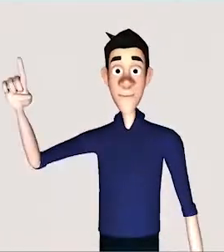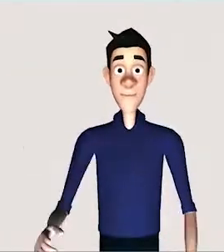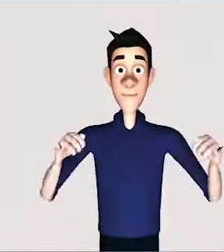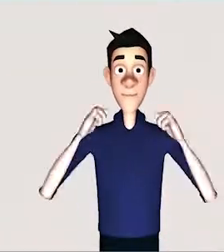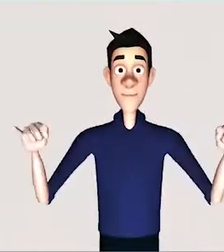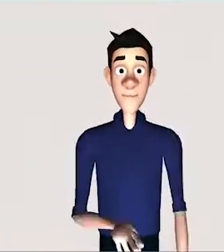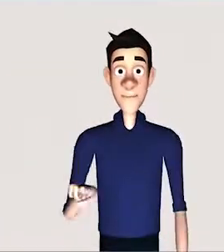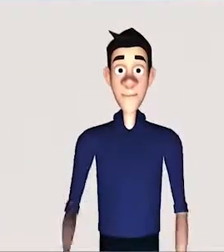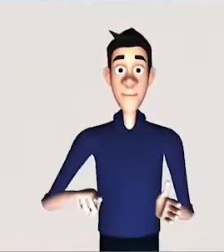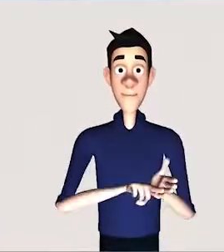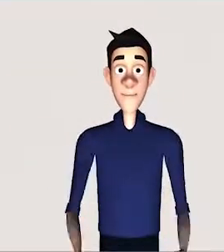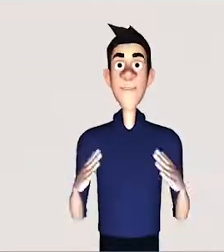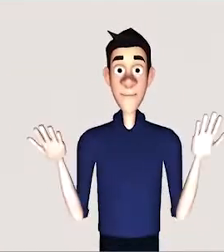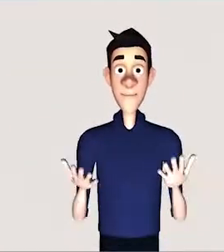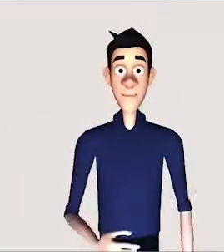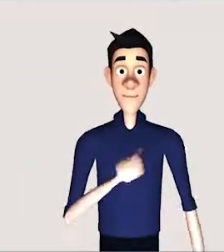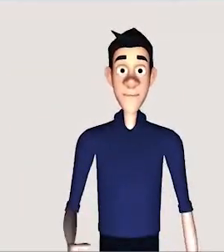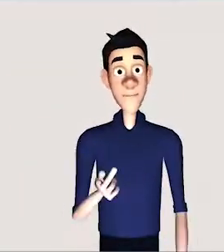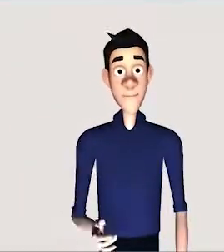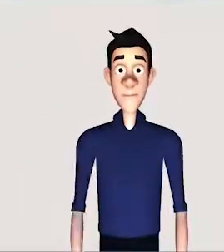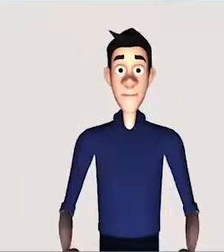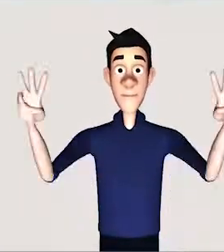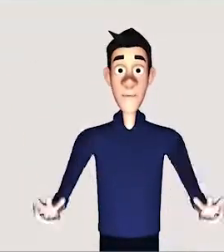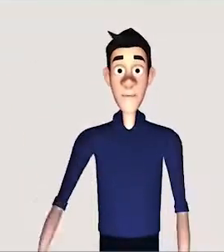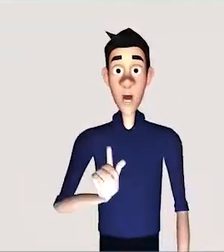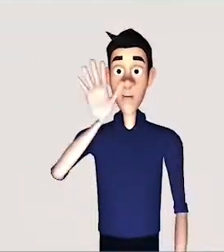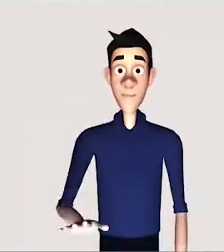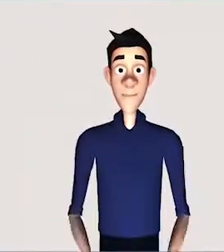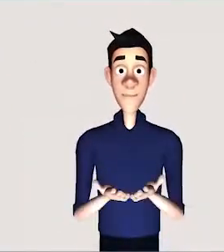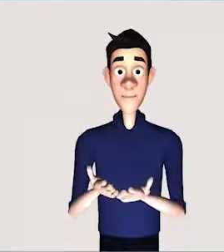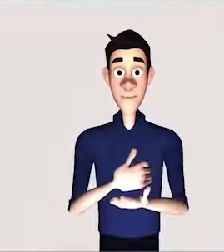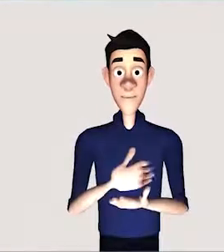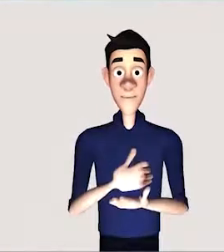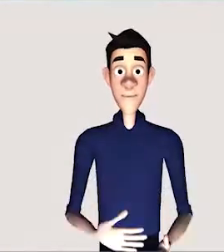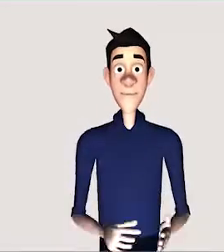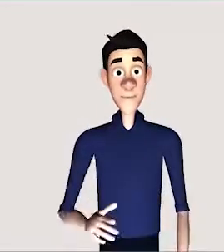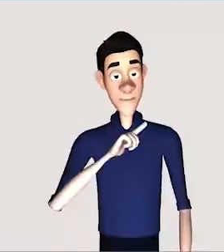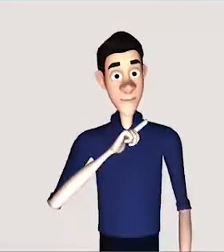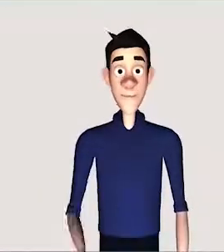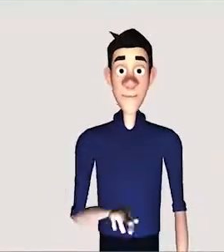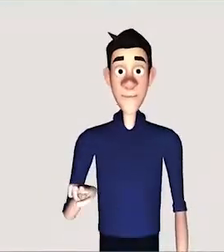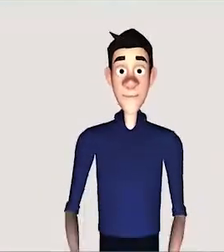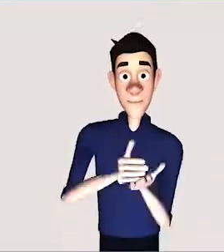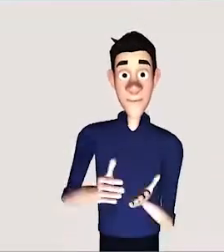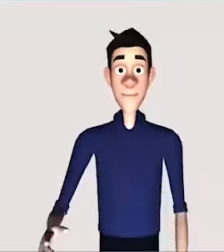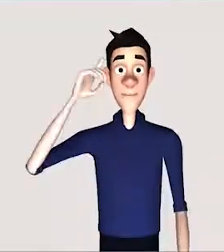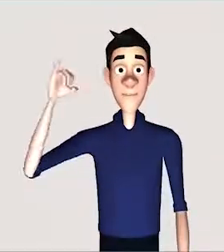nome, origem e data da visita. Você pode dividir,